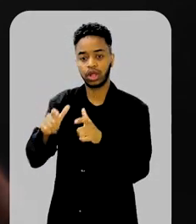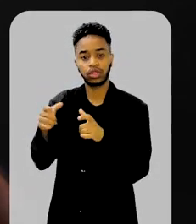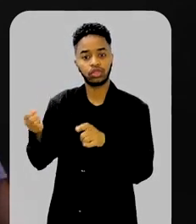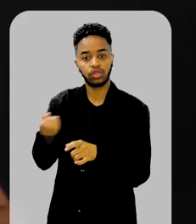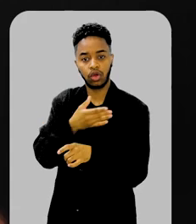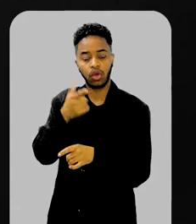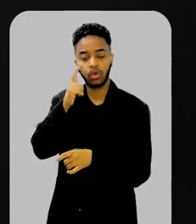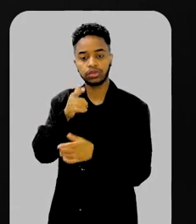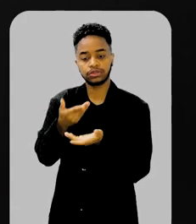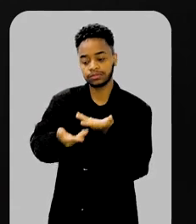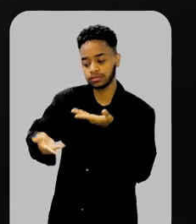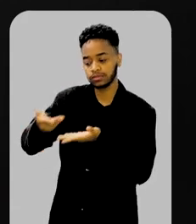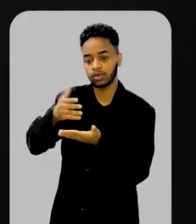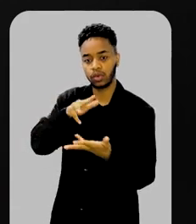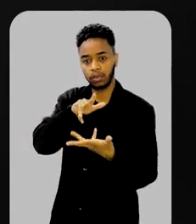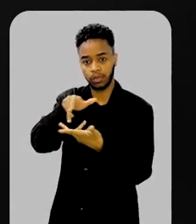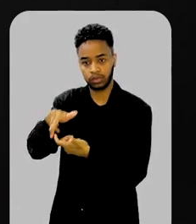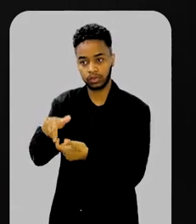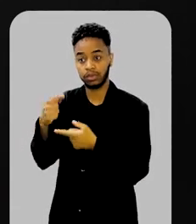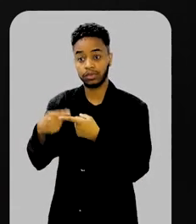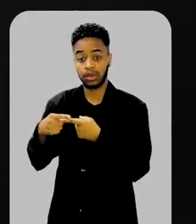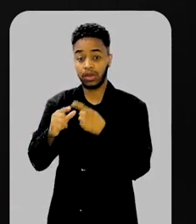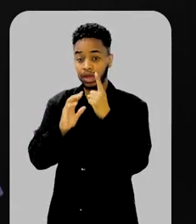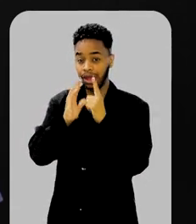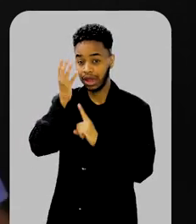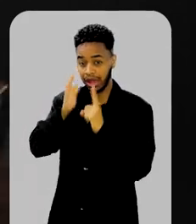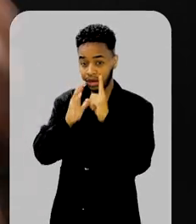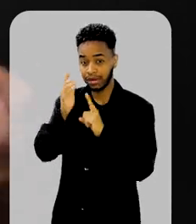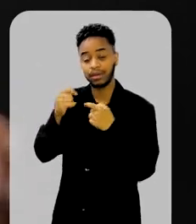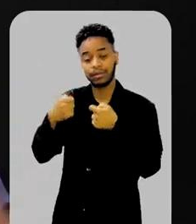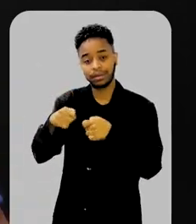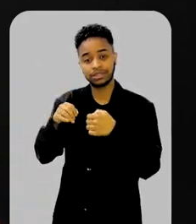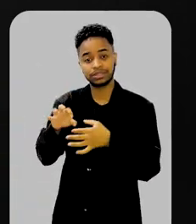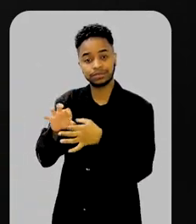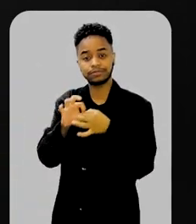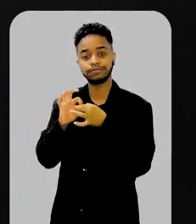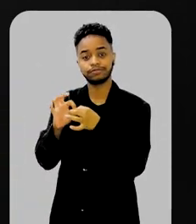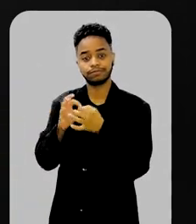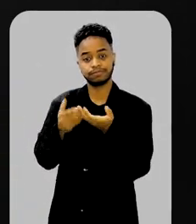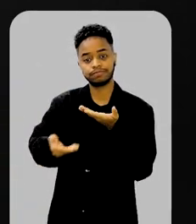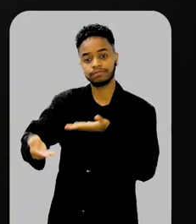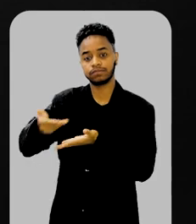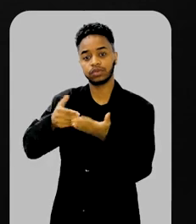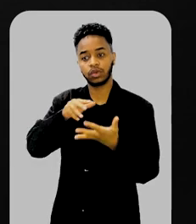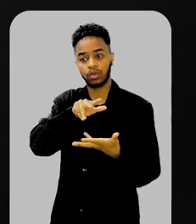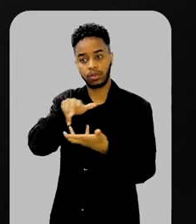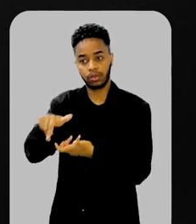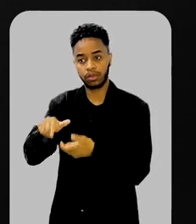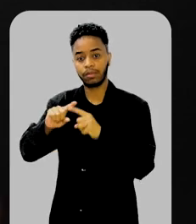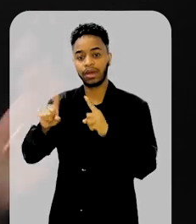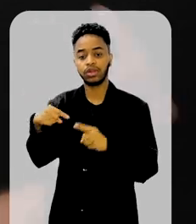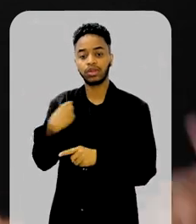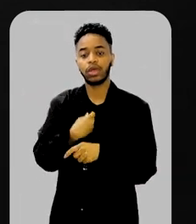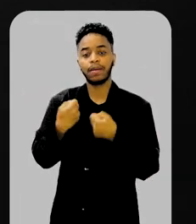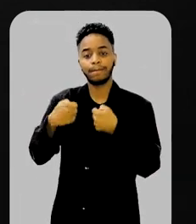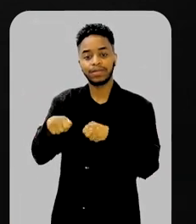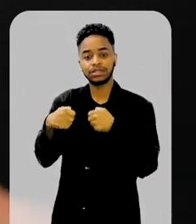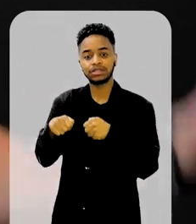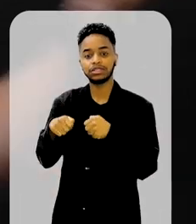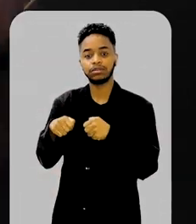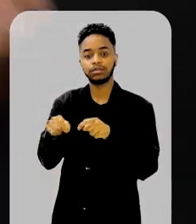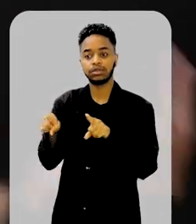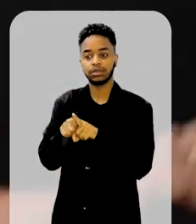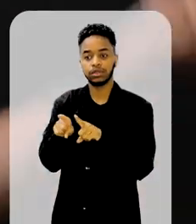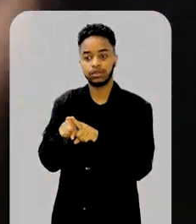necessários para dialogar com o mundo ao redor carnaval ou manifestação precisa dialogar com esse mundo mas nós precisamos